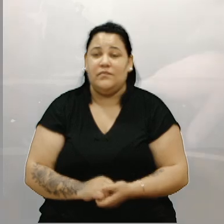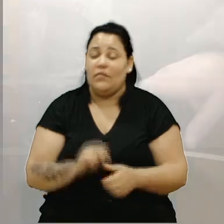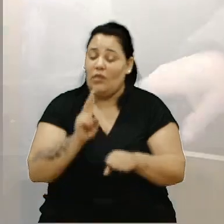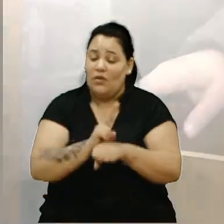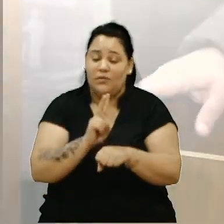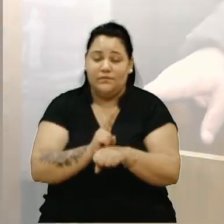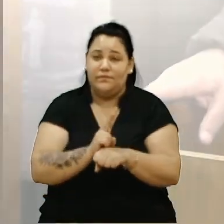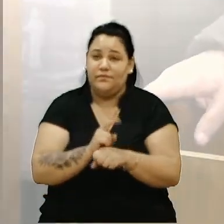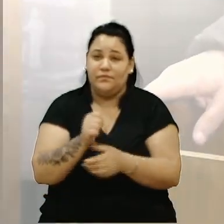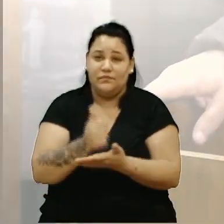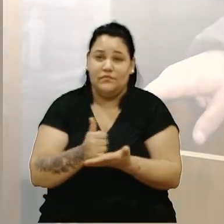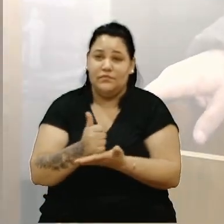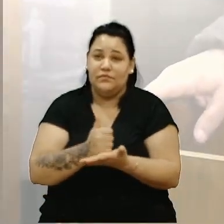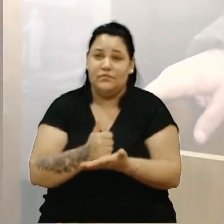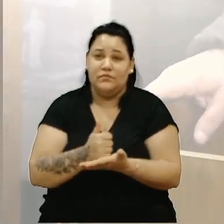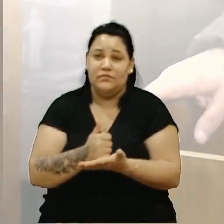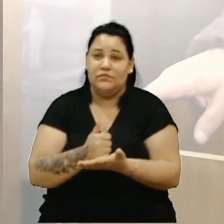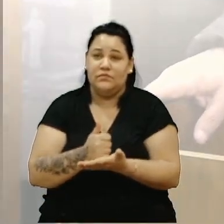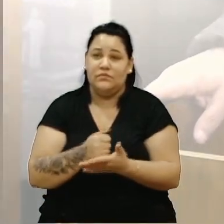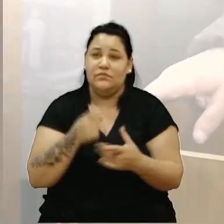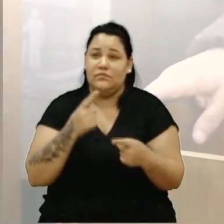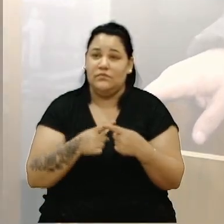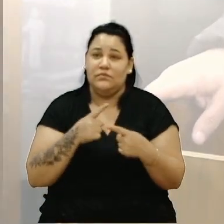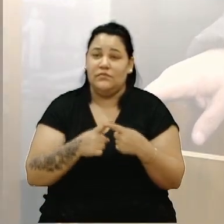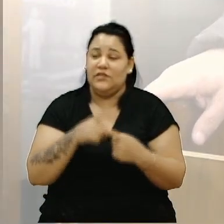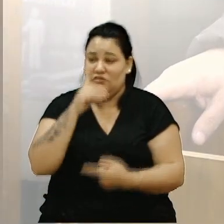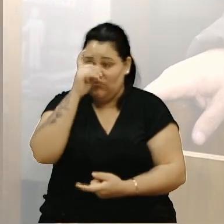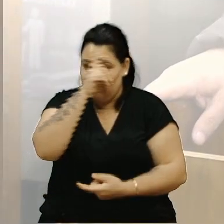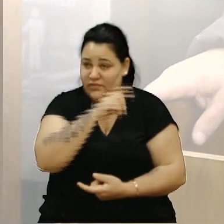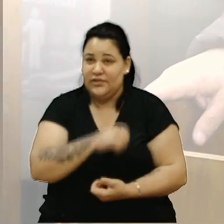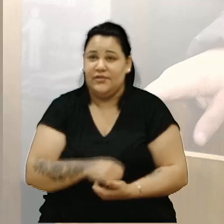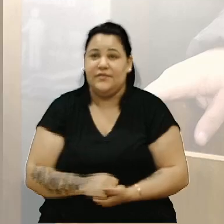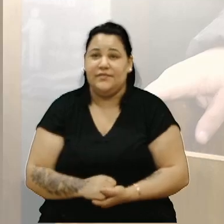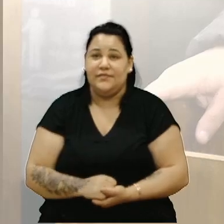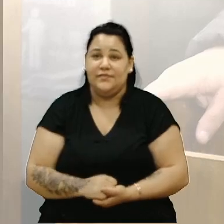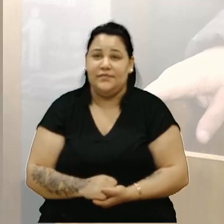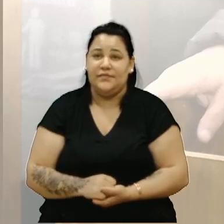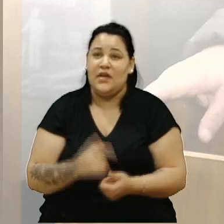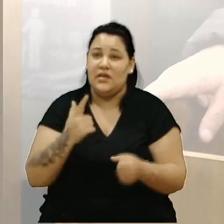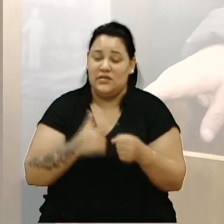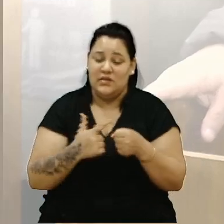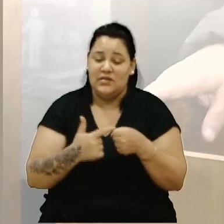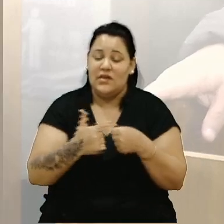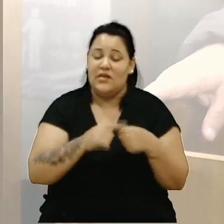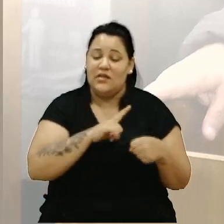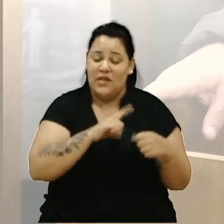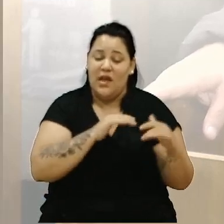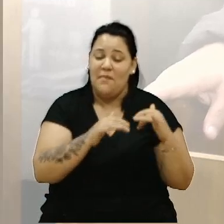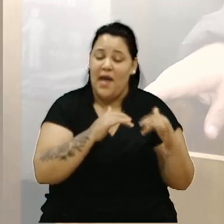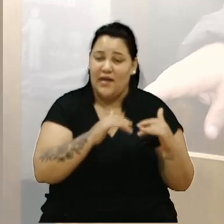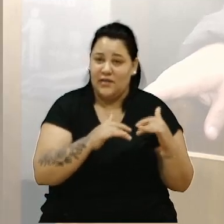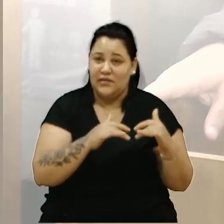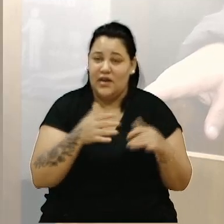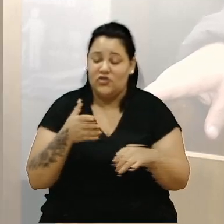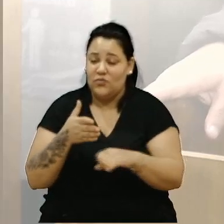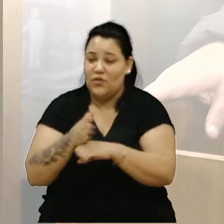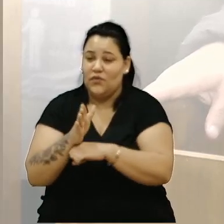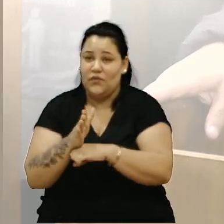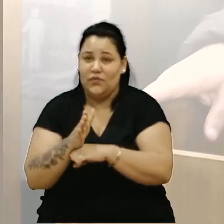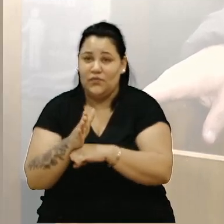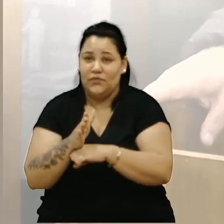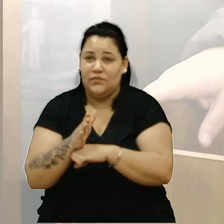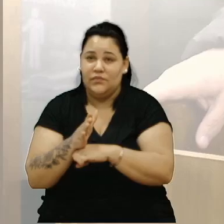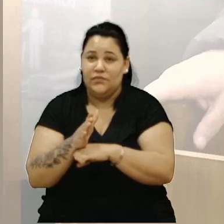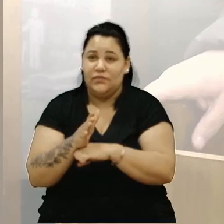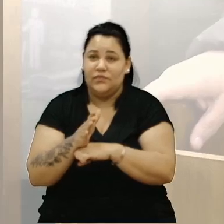com arroz. Porque senão não dá. Essa cidade está... O maquinário veio, aprovamos. Quero dizer que levei pau